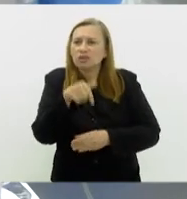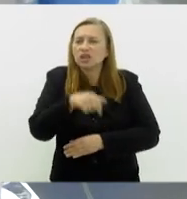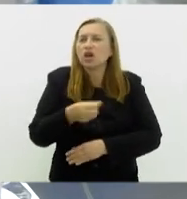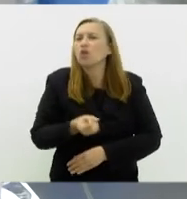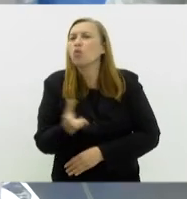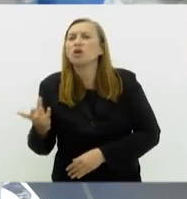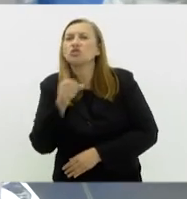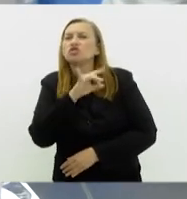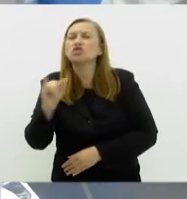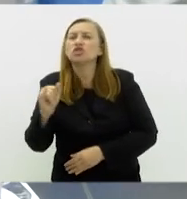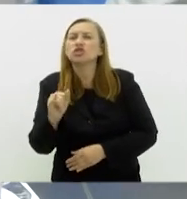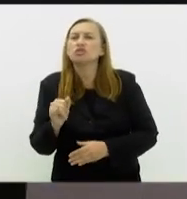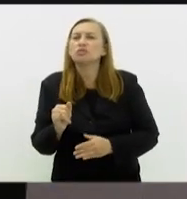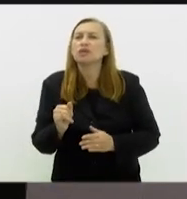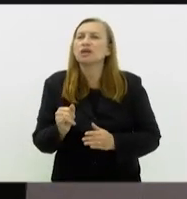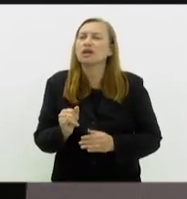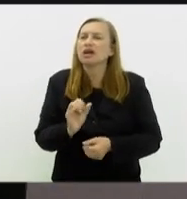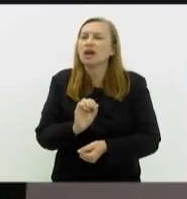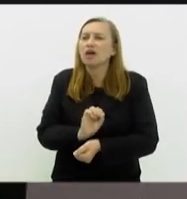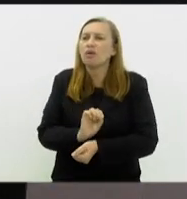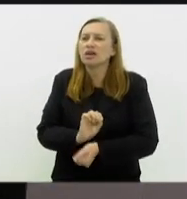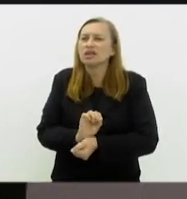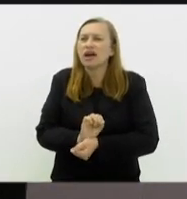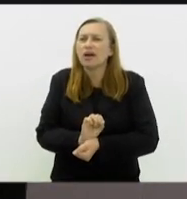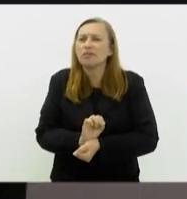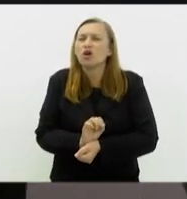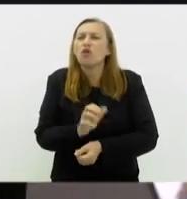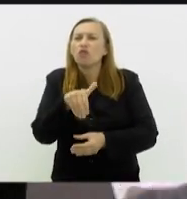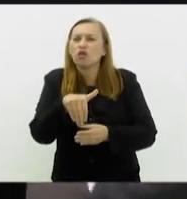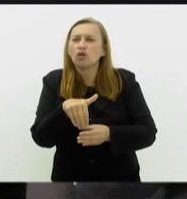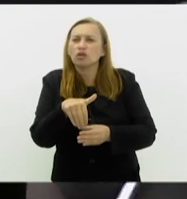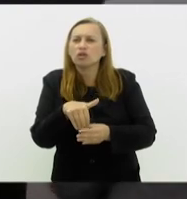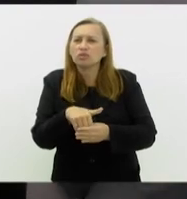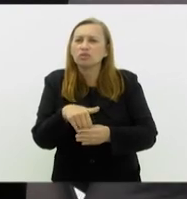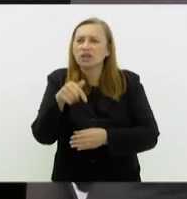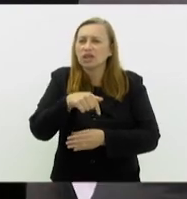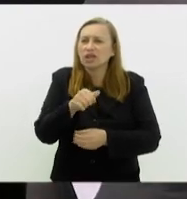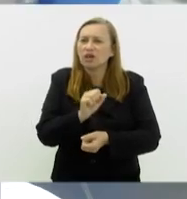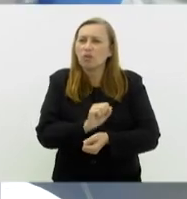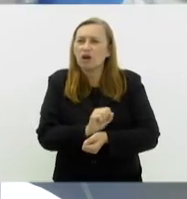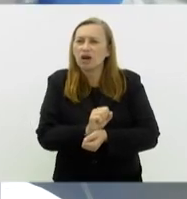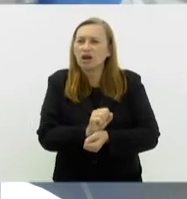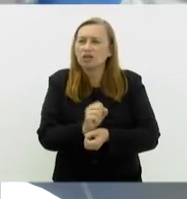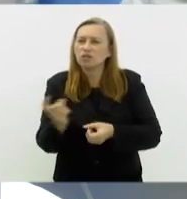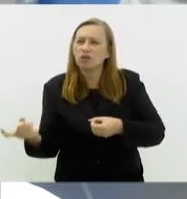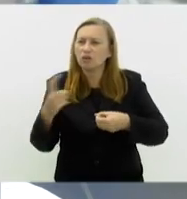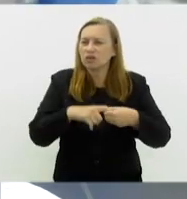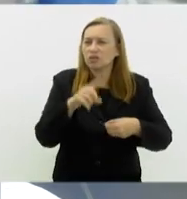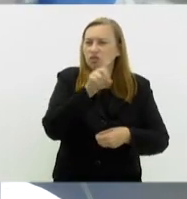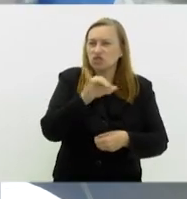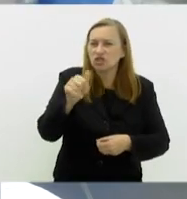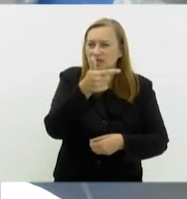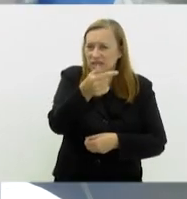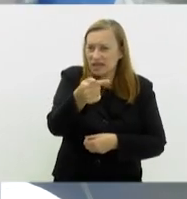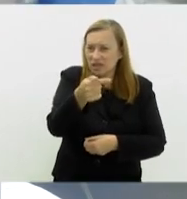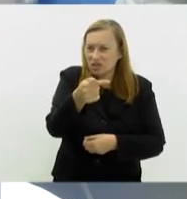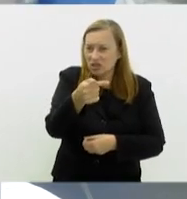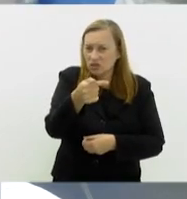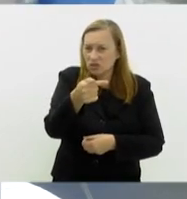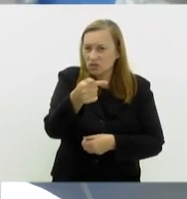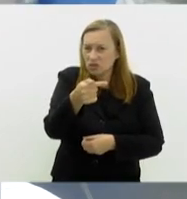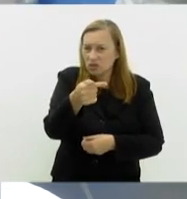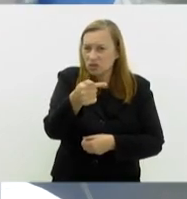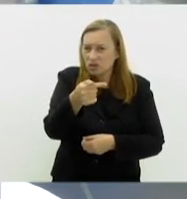dias de suspensão Raquel votamos aqui suspensão e retorno para o dia 7